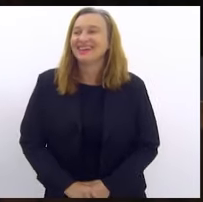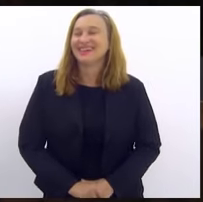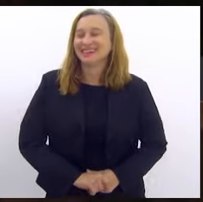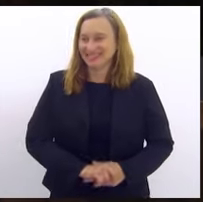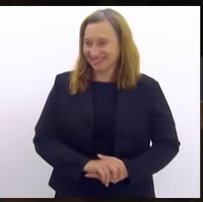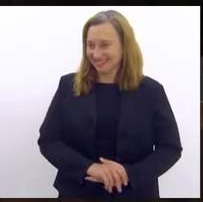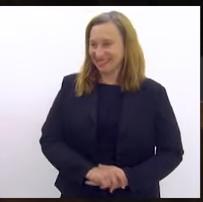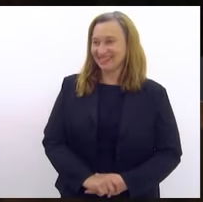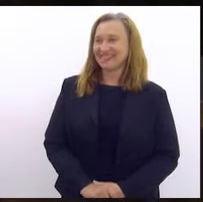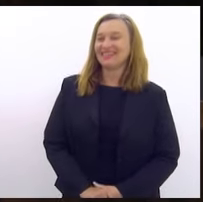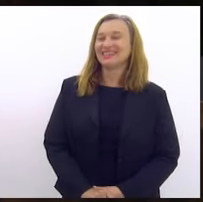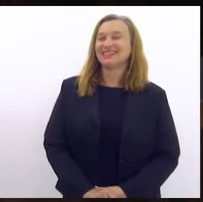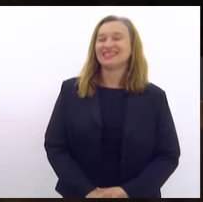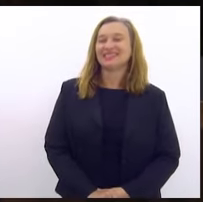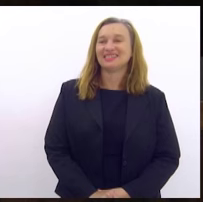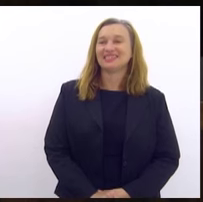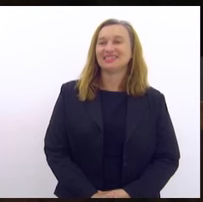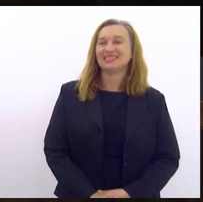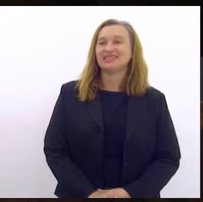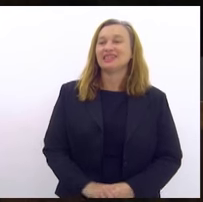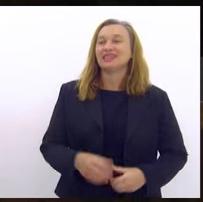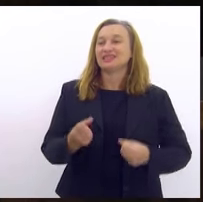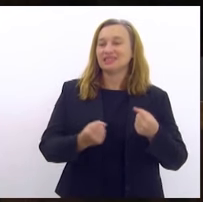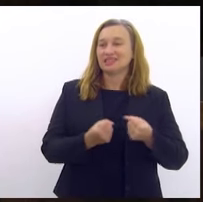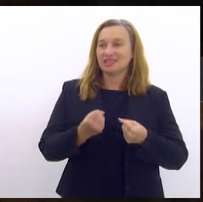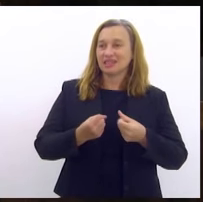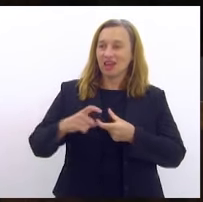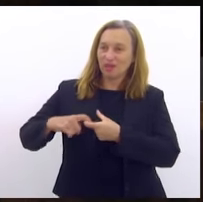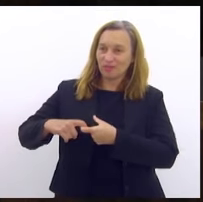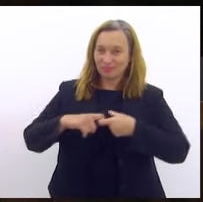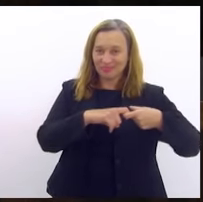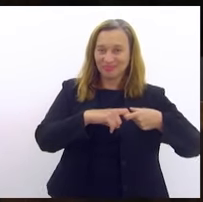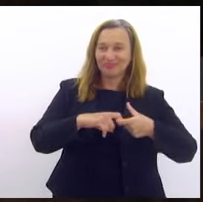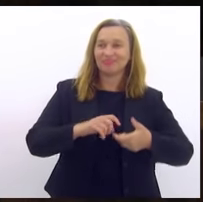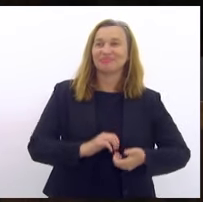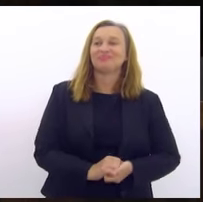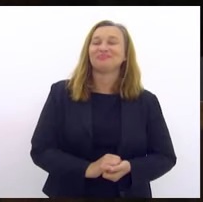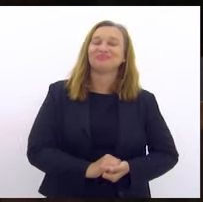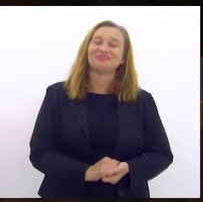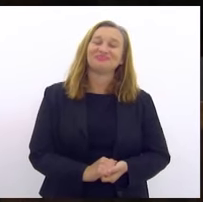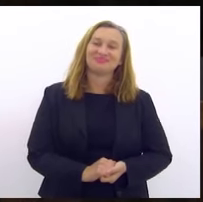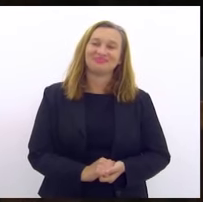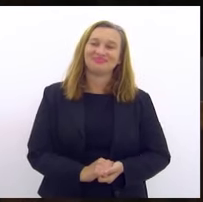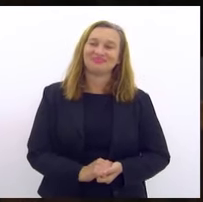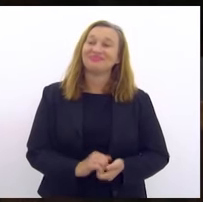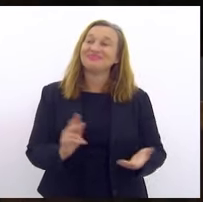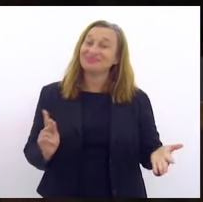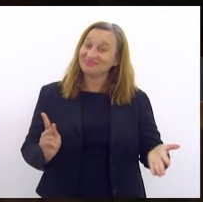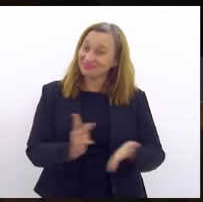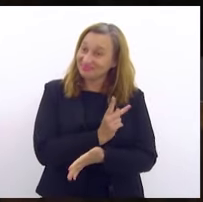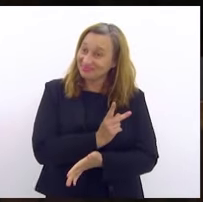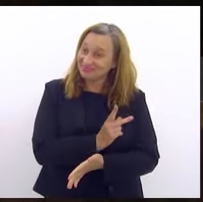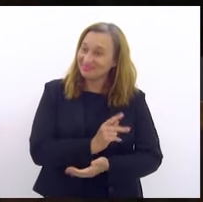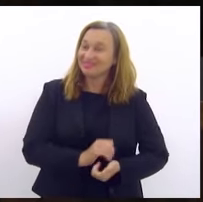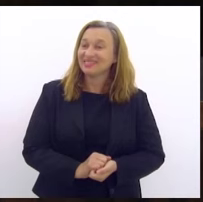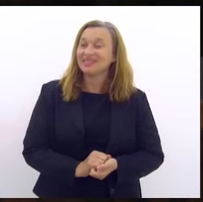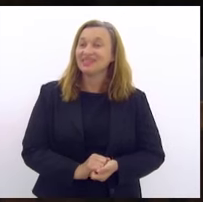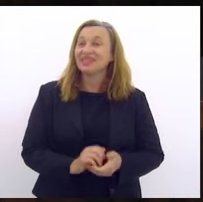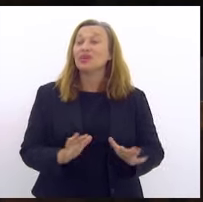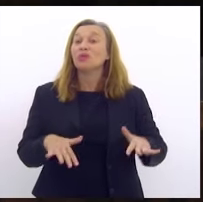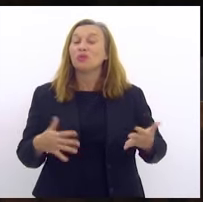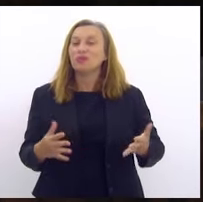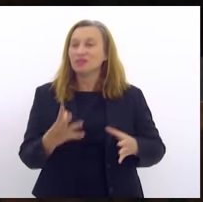poder levar esses carros para o depósito. Você vê como a coisa acontece, que quando são as